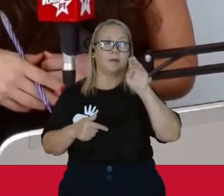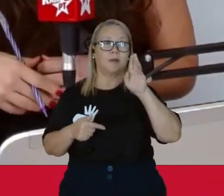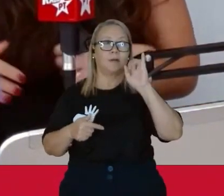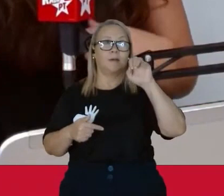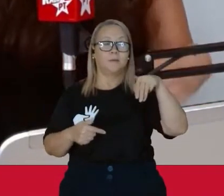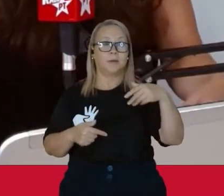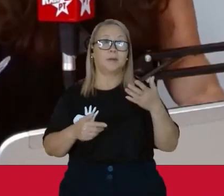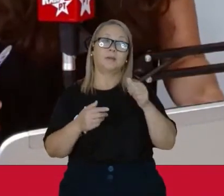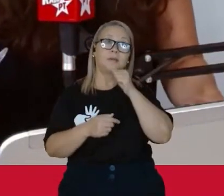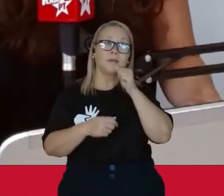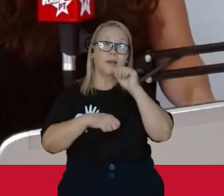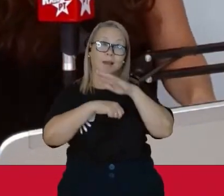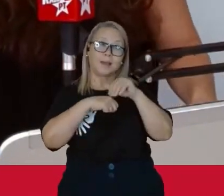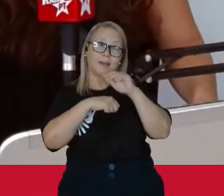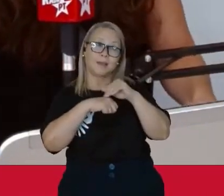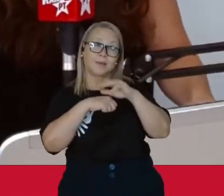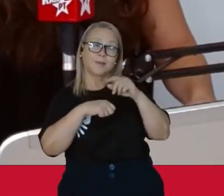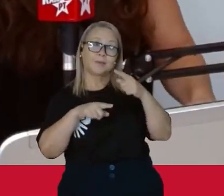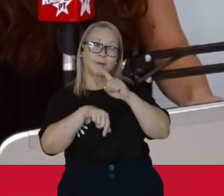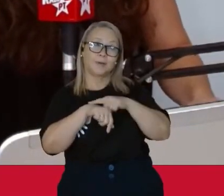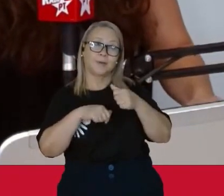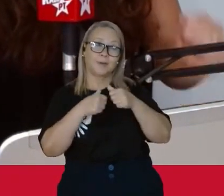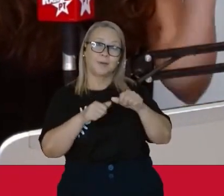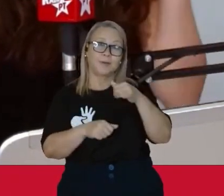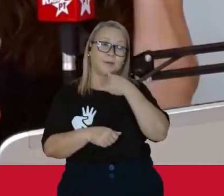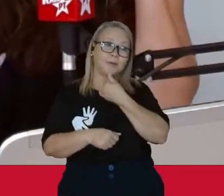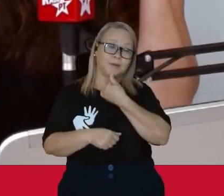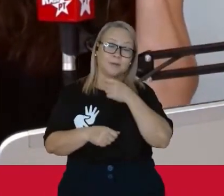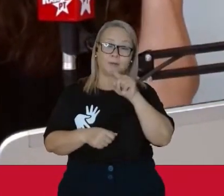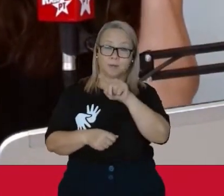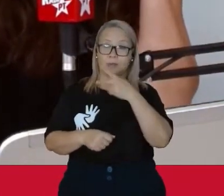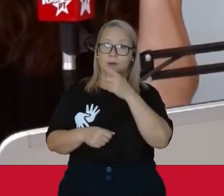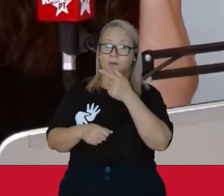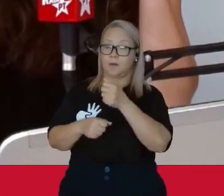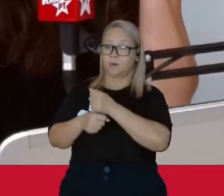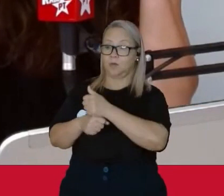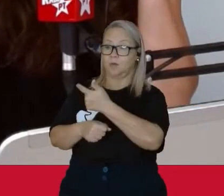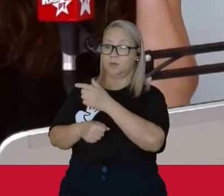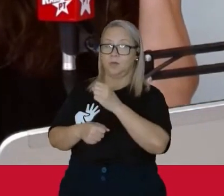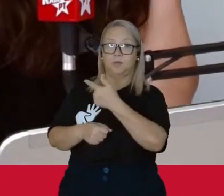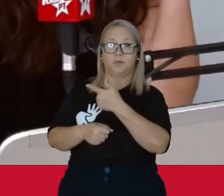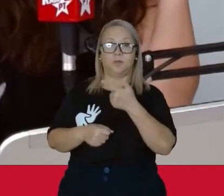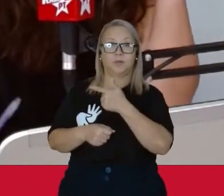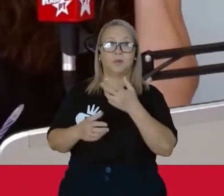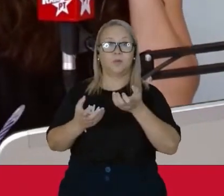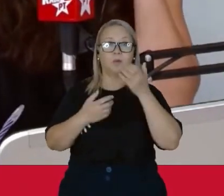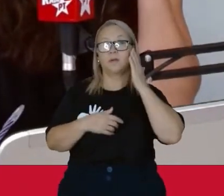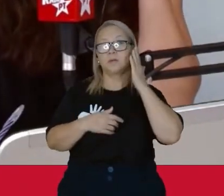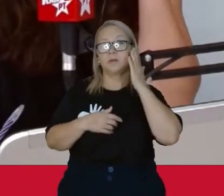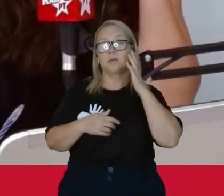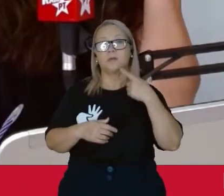está triste. Muito bom isso. Pois é. E você falando em 2022, falar nisso, eu queria saber se a gente